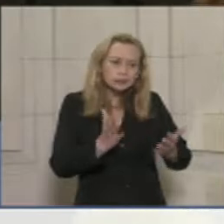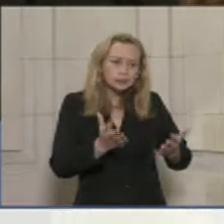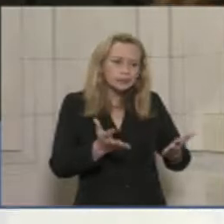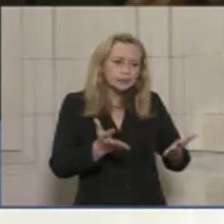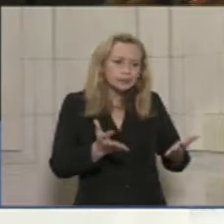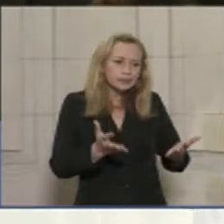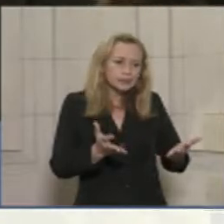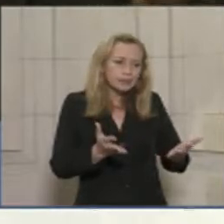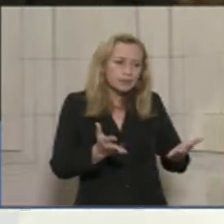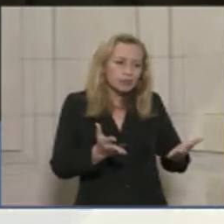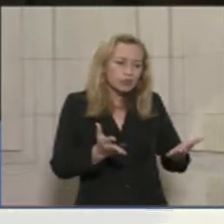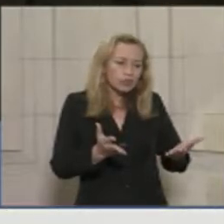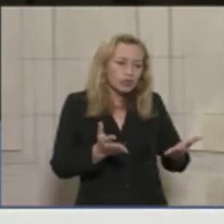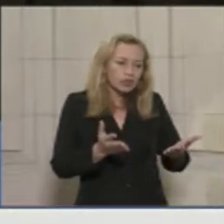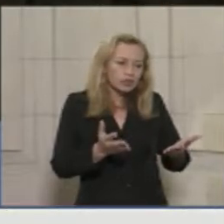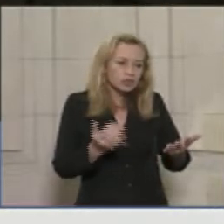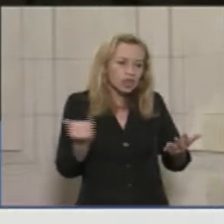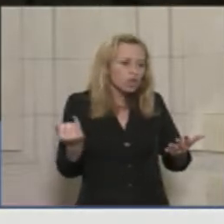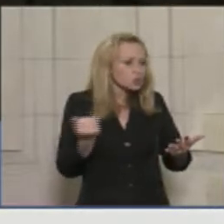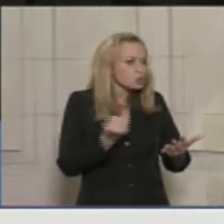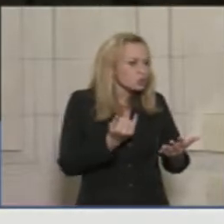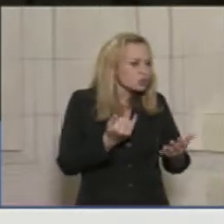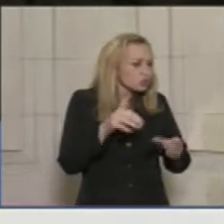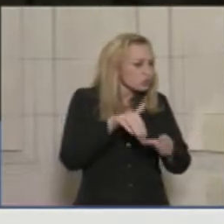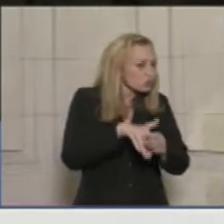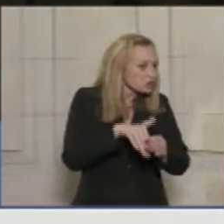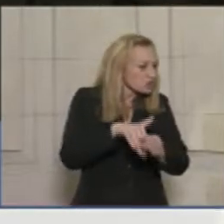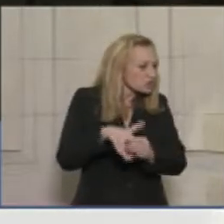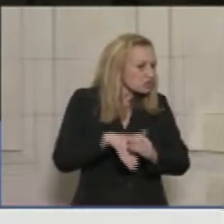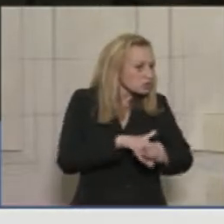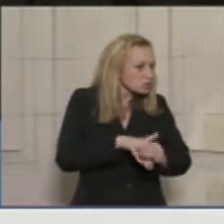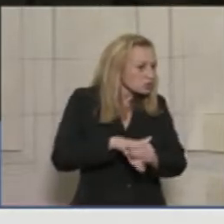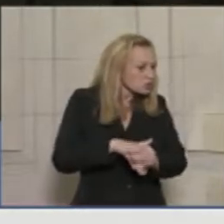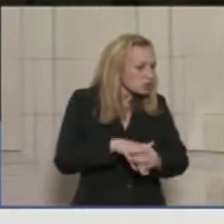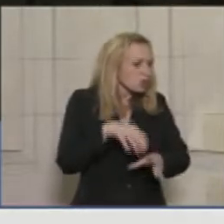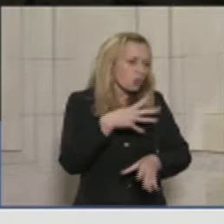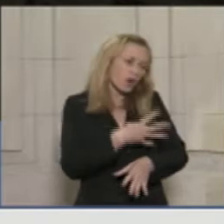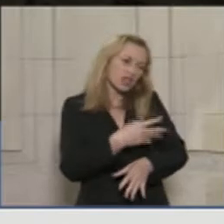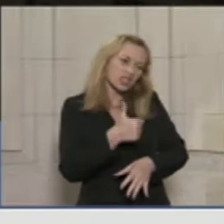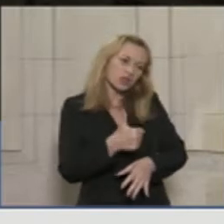de anúncio de votação no